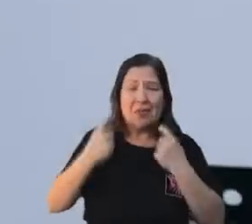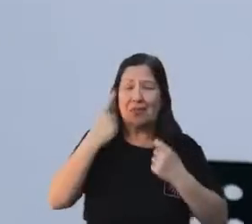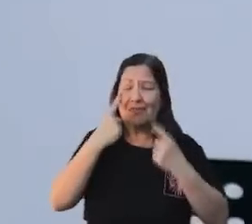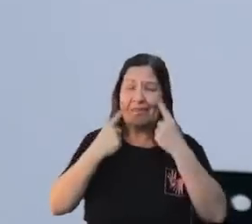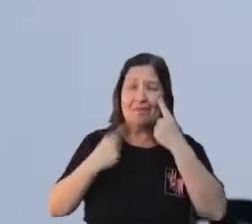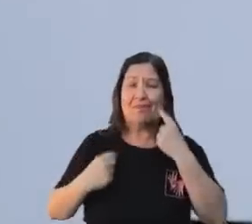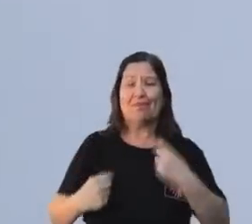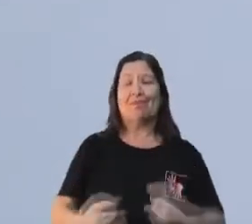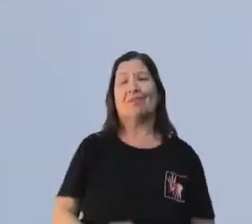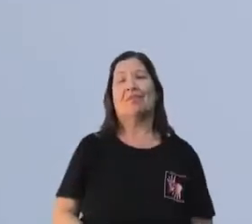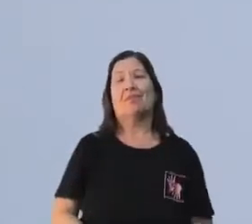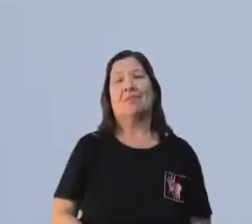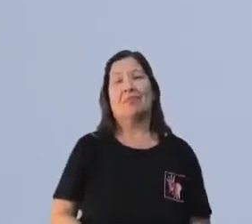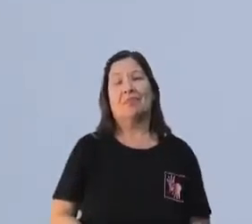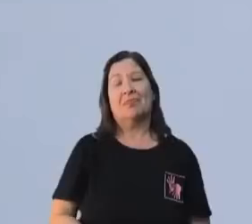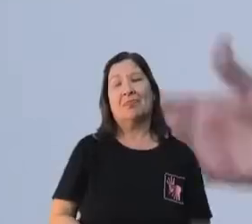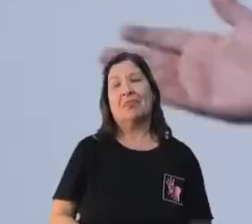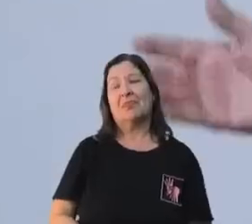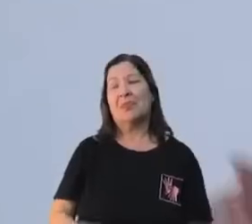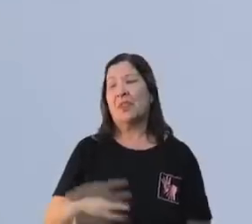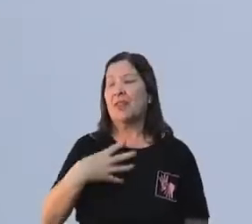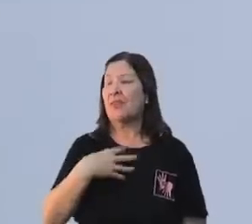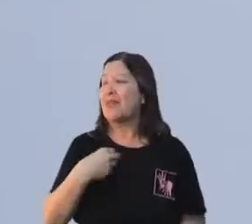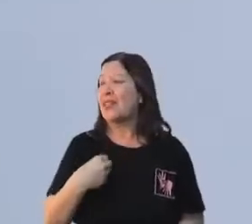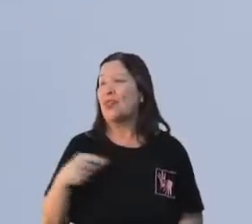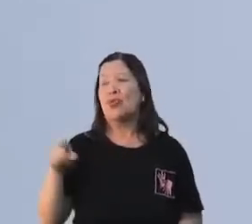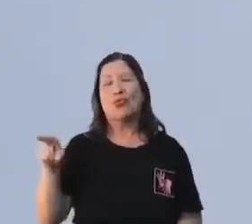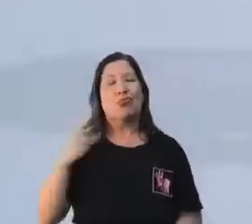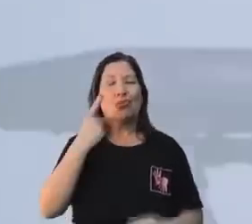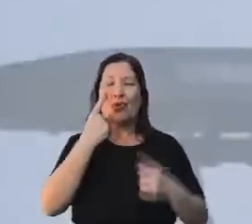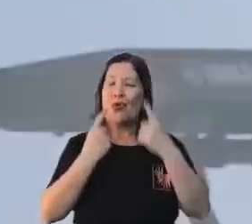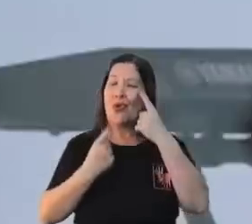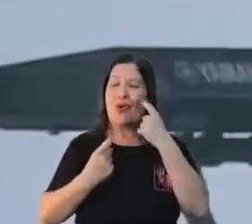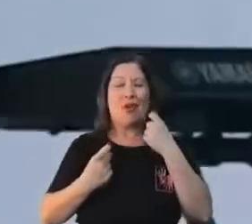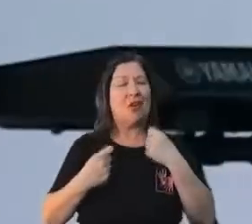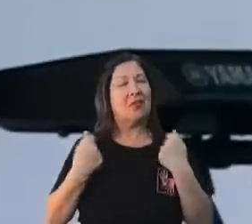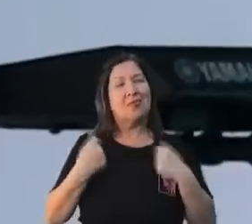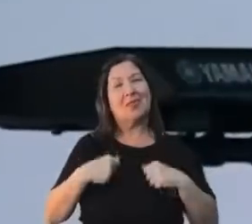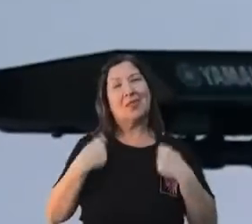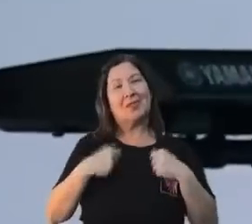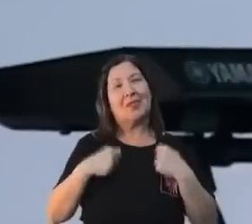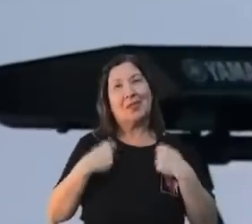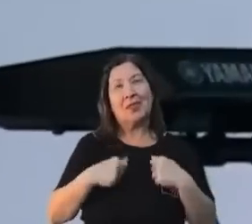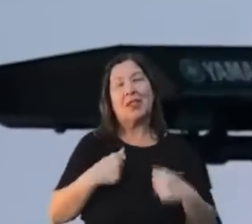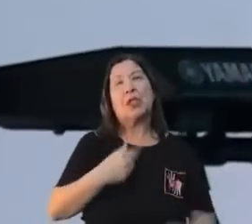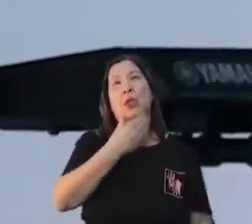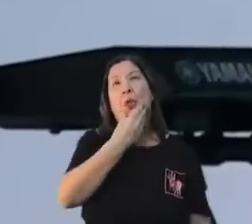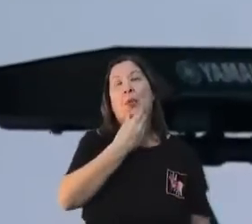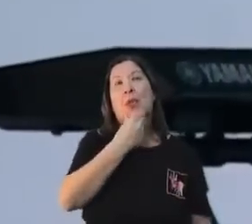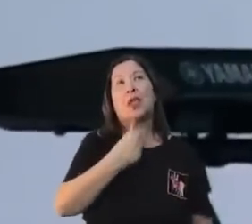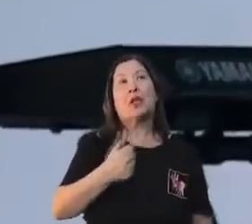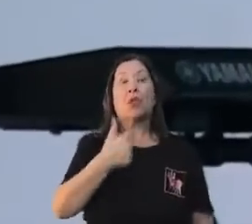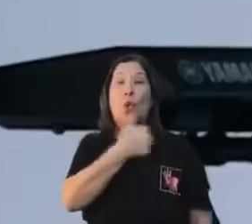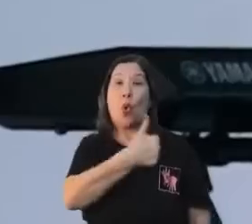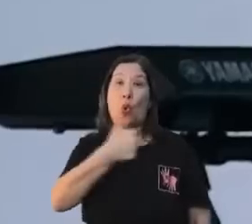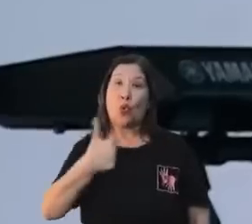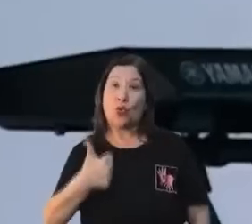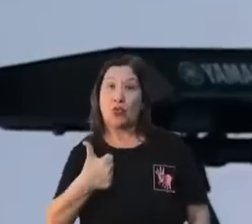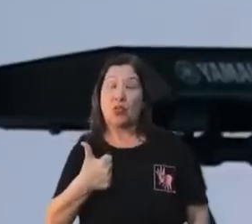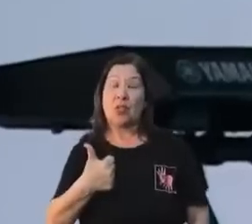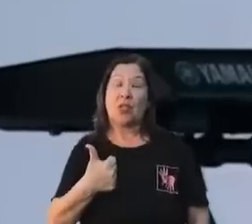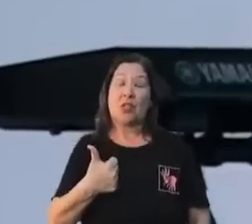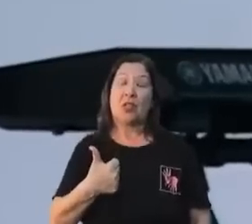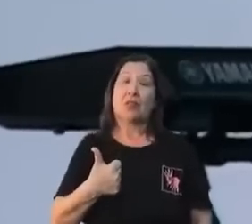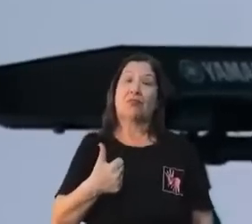dera ter dado a minha vida por ti? Ô Davi, não adianta chorar agora. O menino ficou 11 anos esperando isso. Você falar para